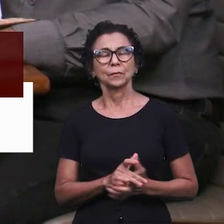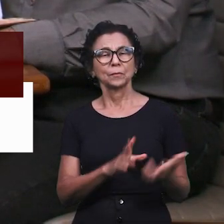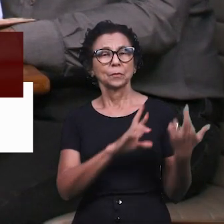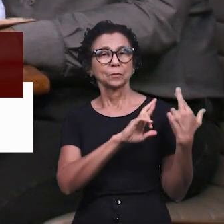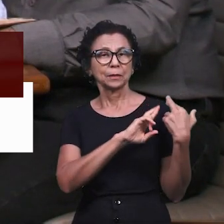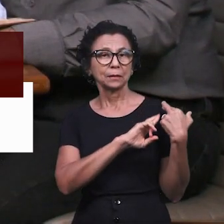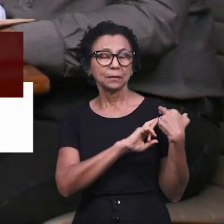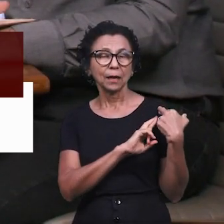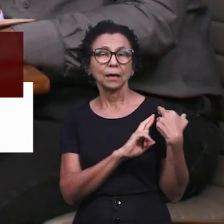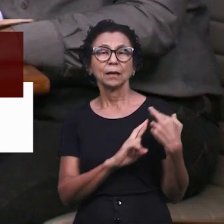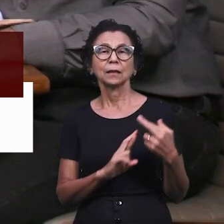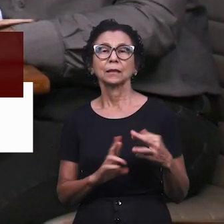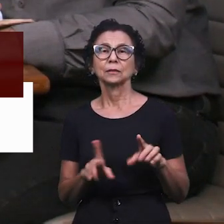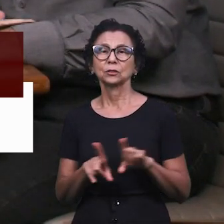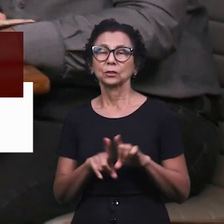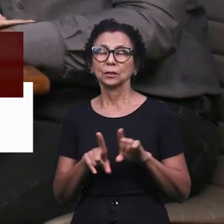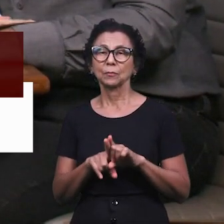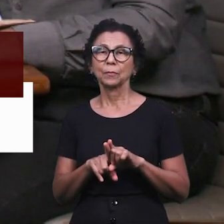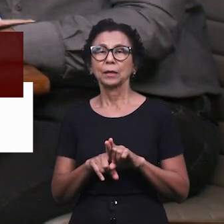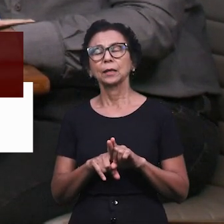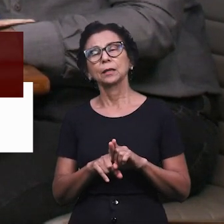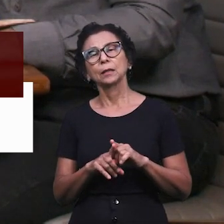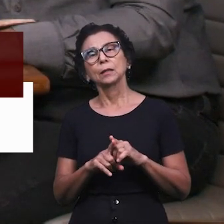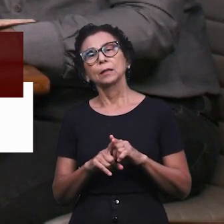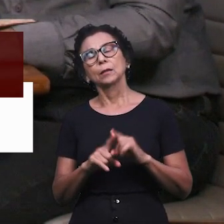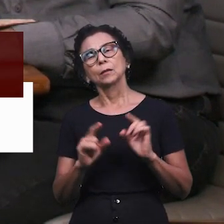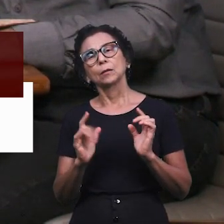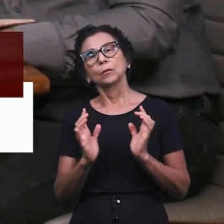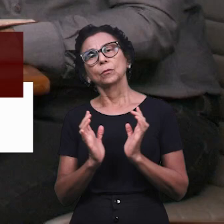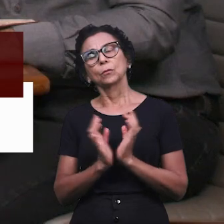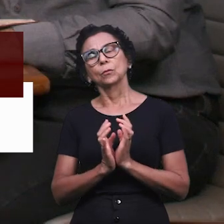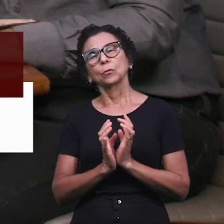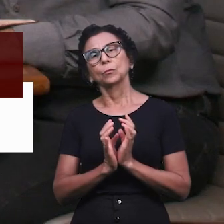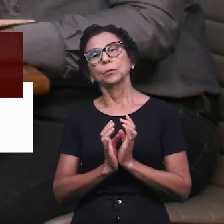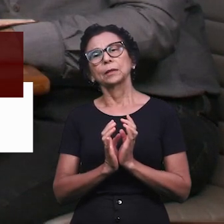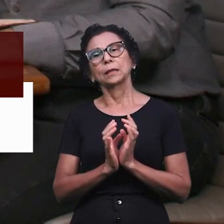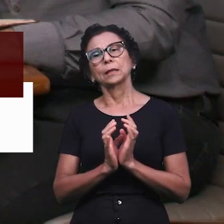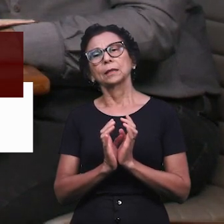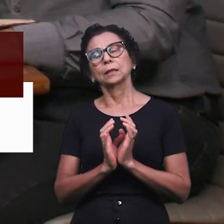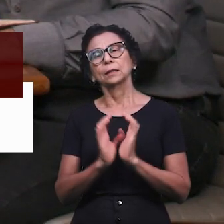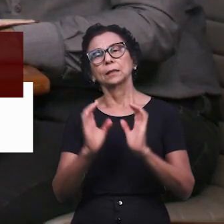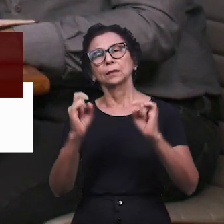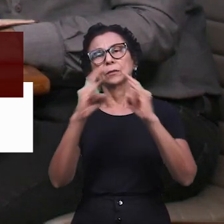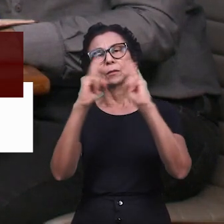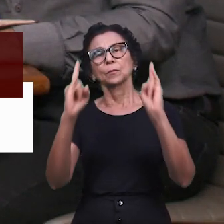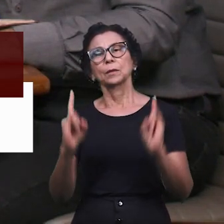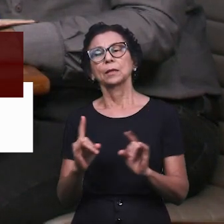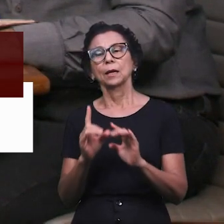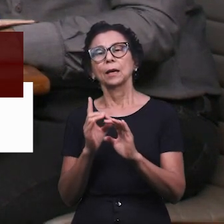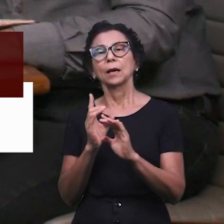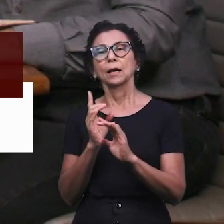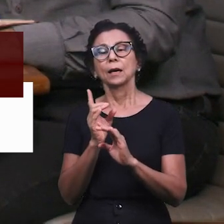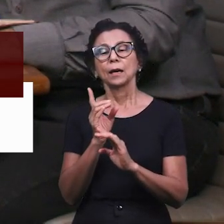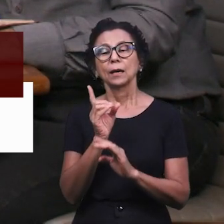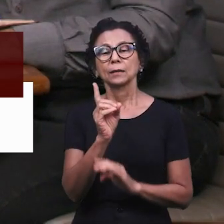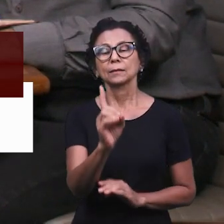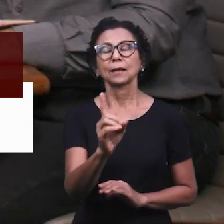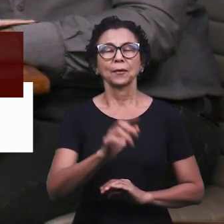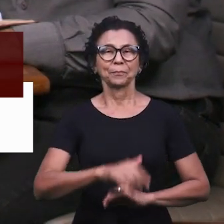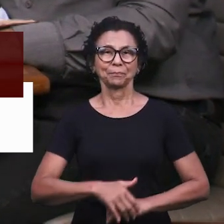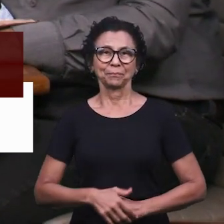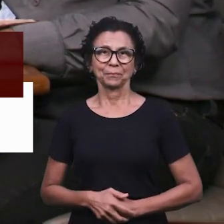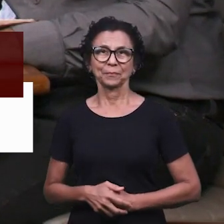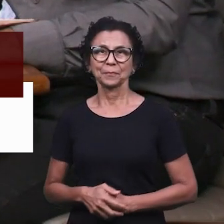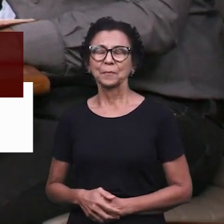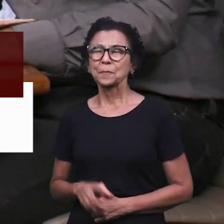Senhor fez todas as coisas e é muito interessante nós lembrarmos, que nós encerramos o episódio anterior com o pastor